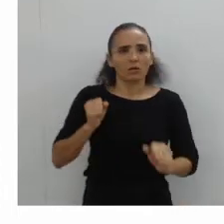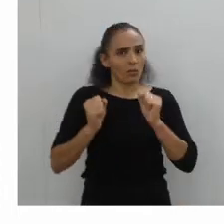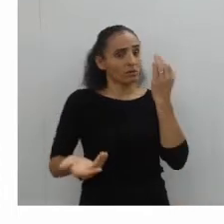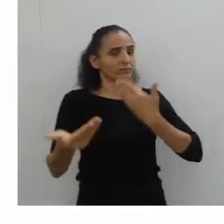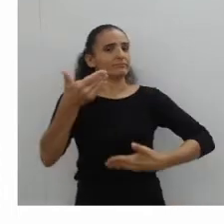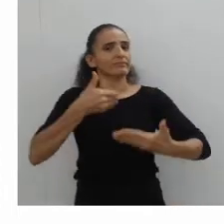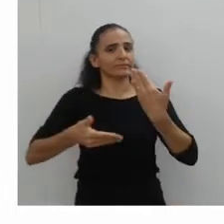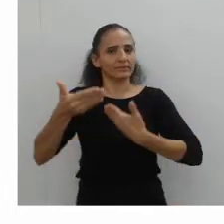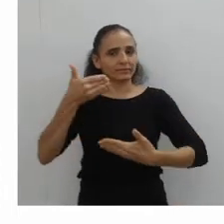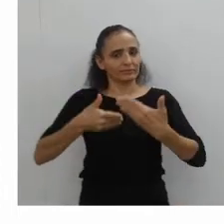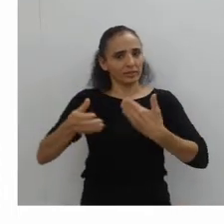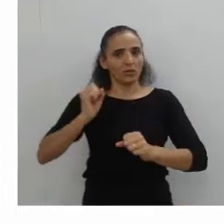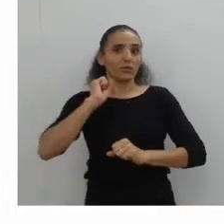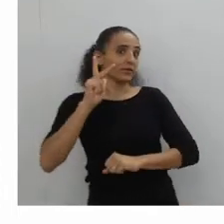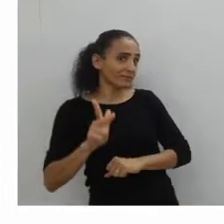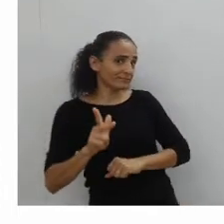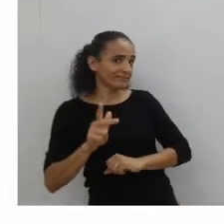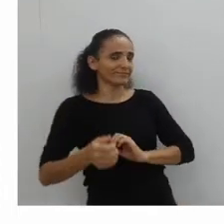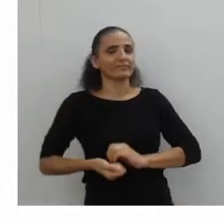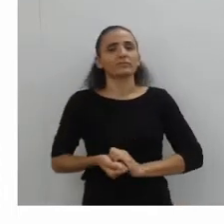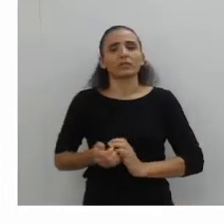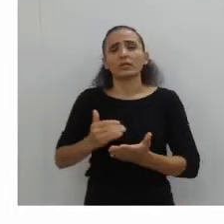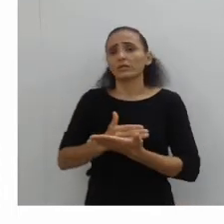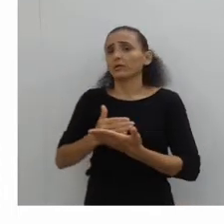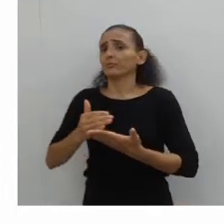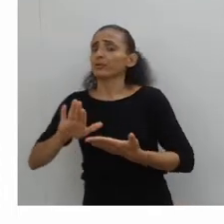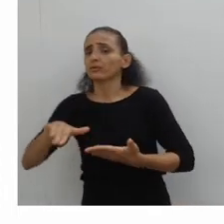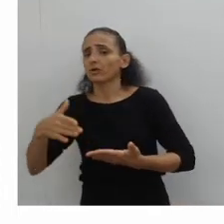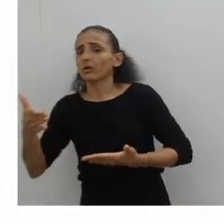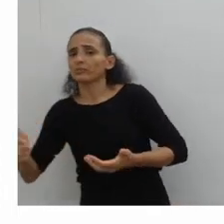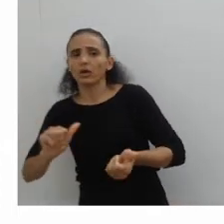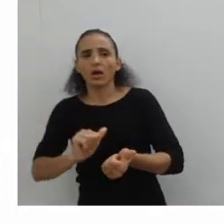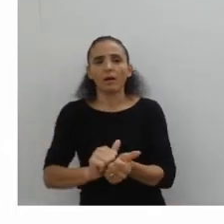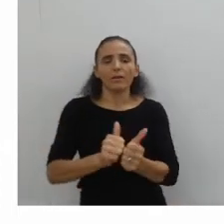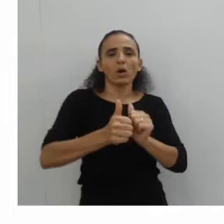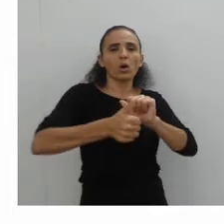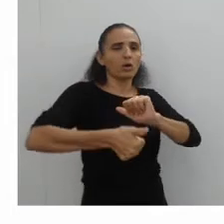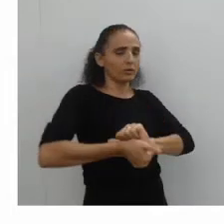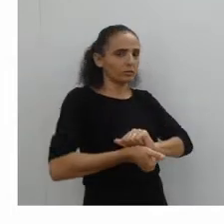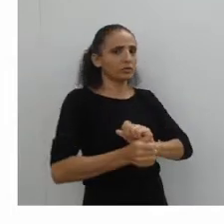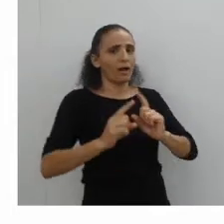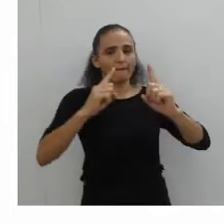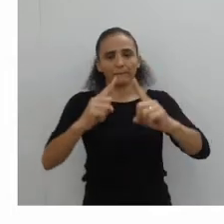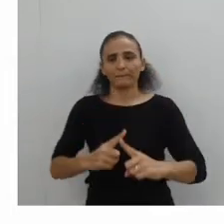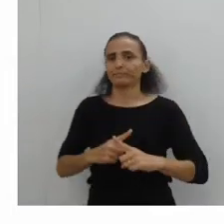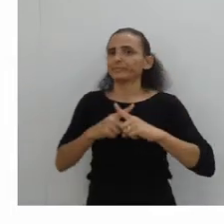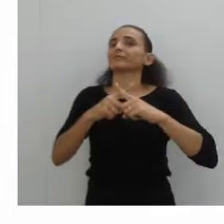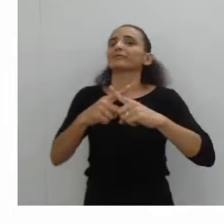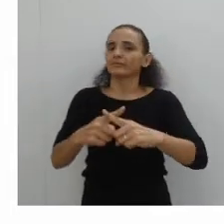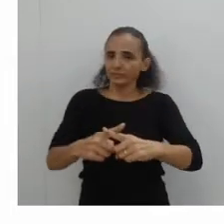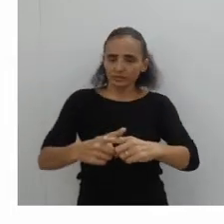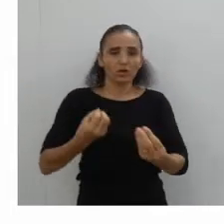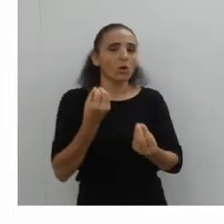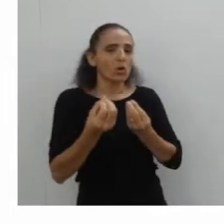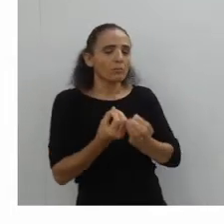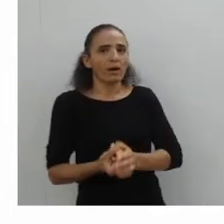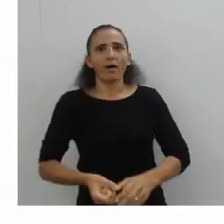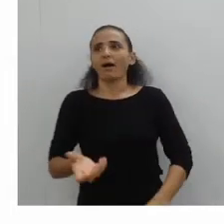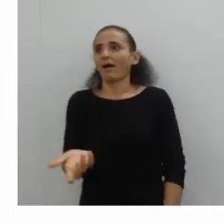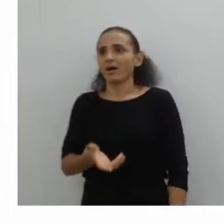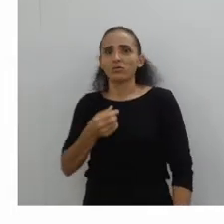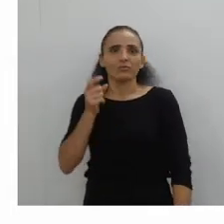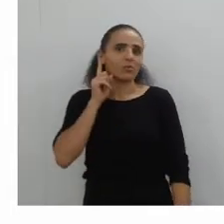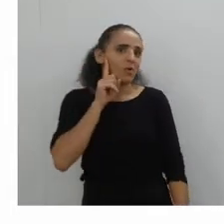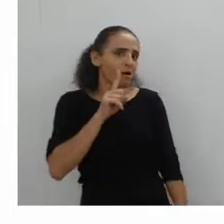podemos fazer. Tudo bem? Enquanto que, por outro lado, o esporte não. O esporte ele é competitivo. No esporte, a busca pela vitória é o